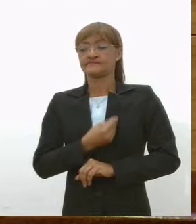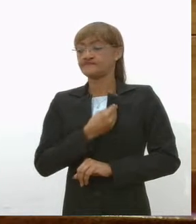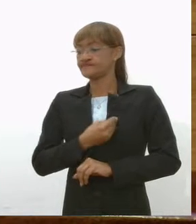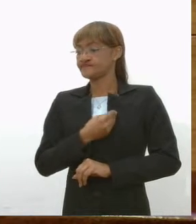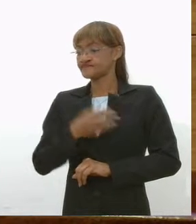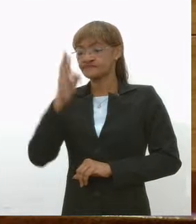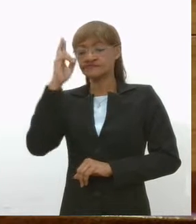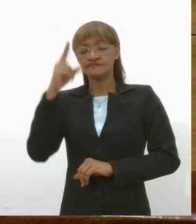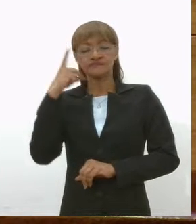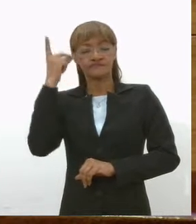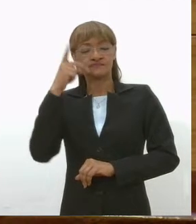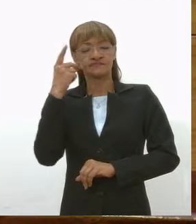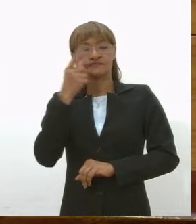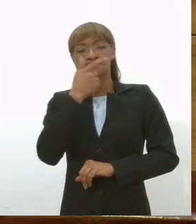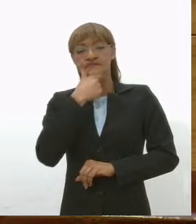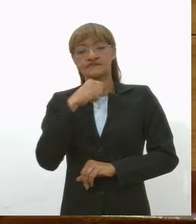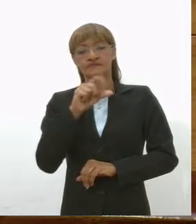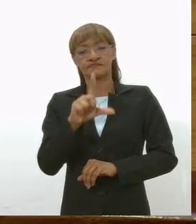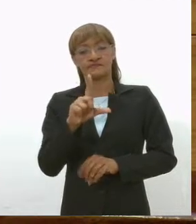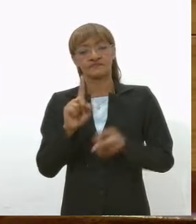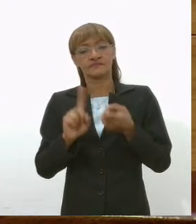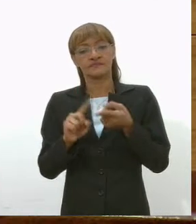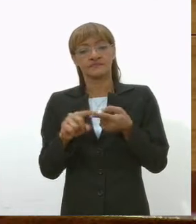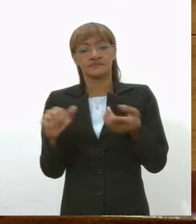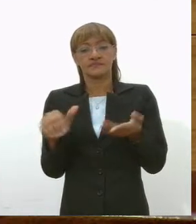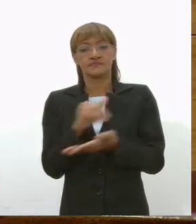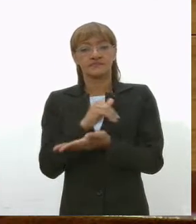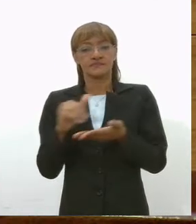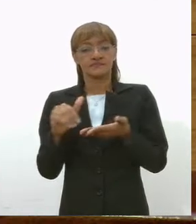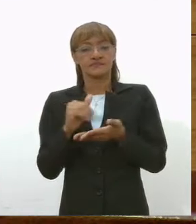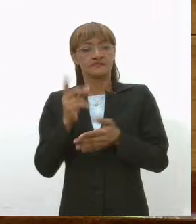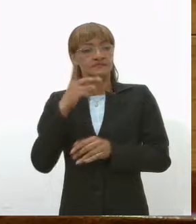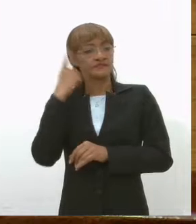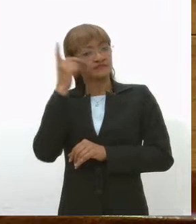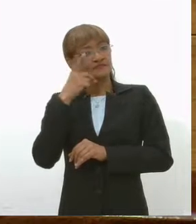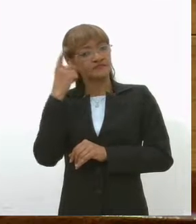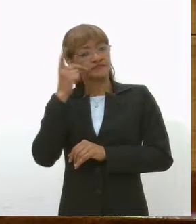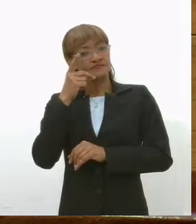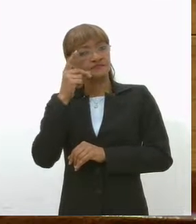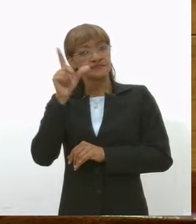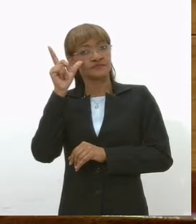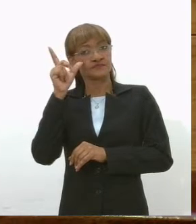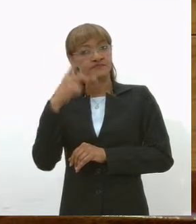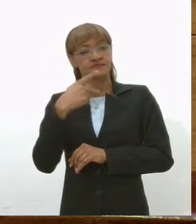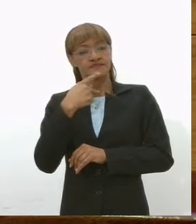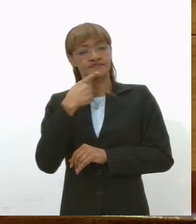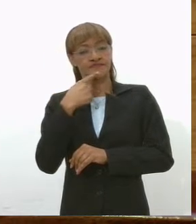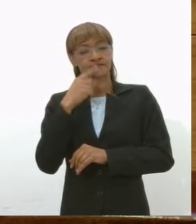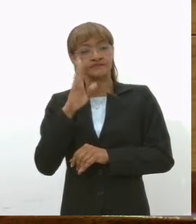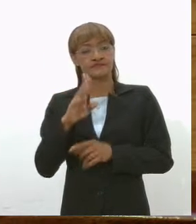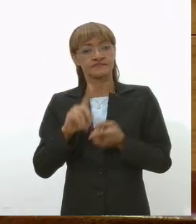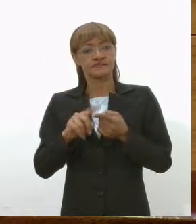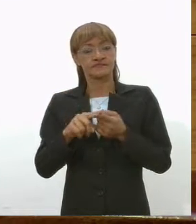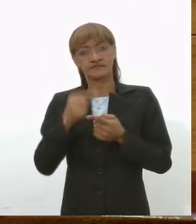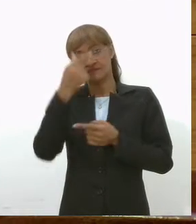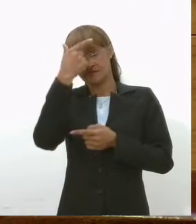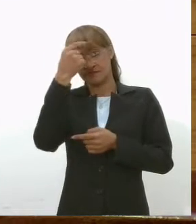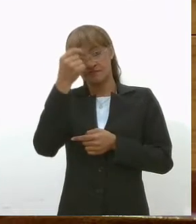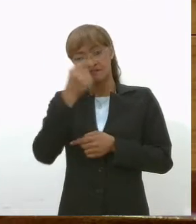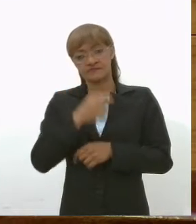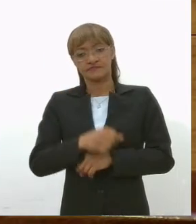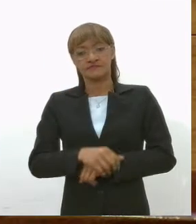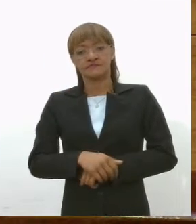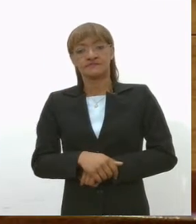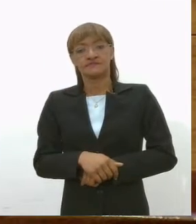deputado Luciano Bispo, secretariado pelos senhores deputados Luciano Pimentel e Jefferson Andrade.